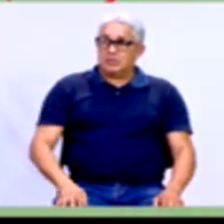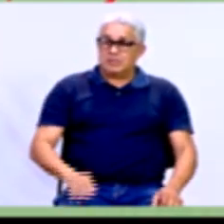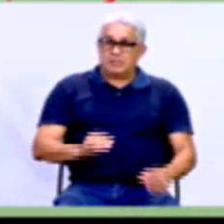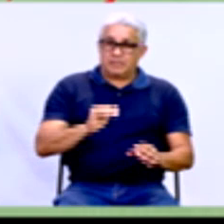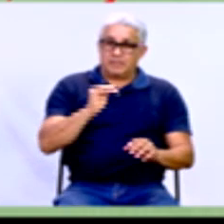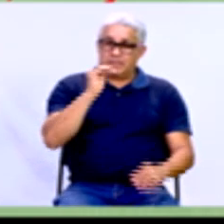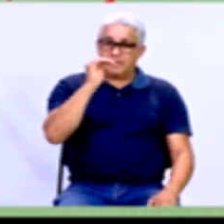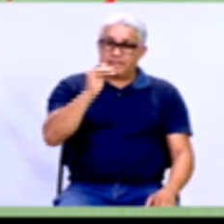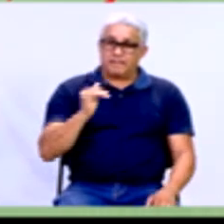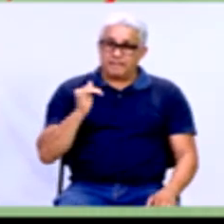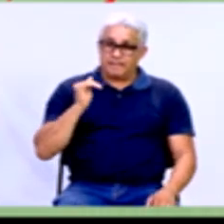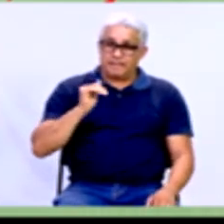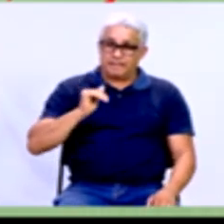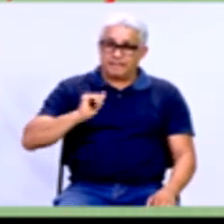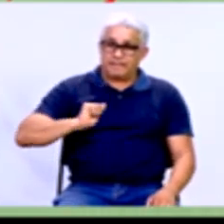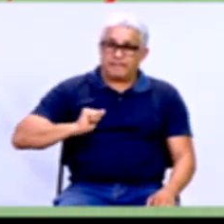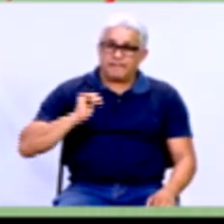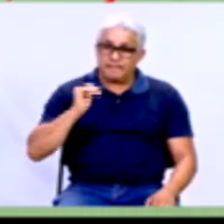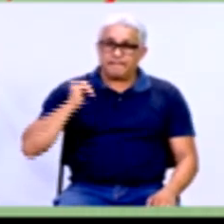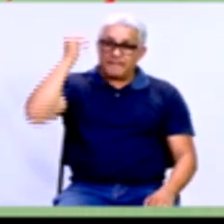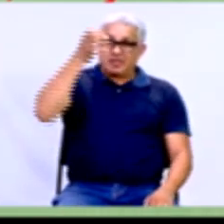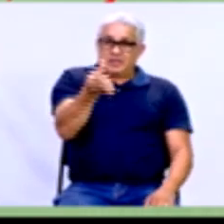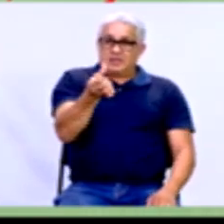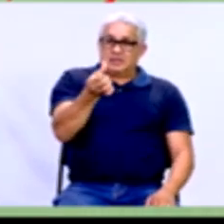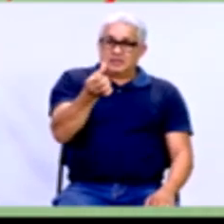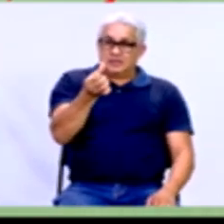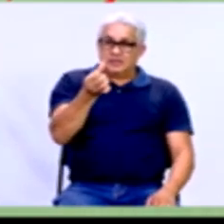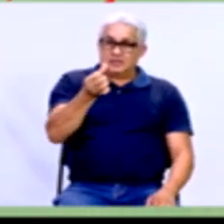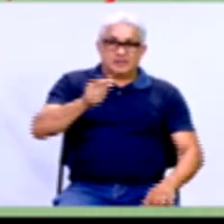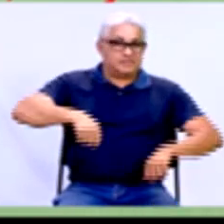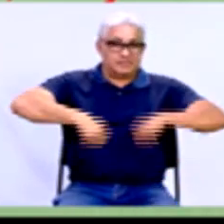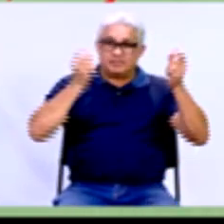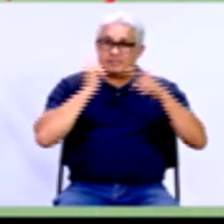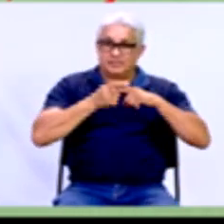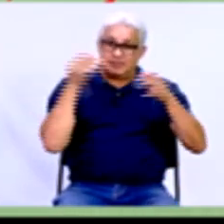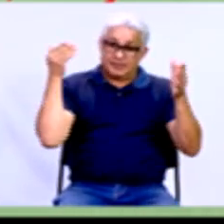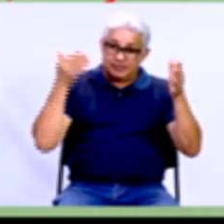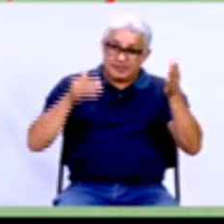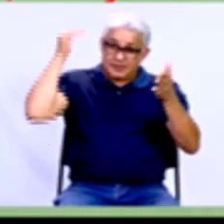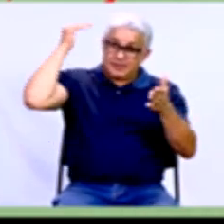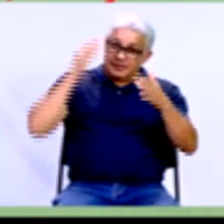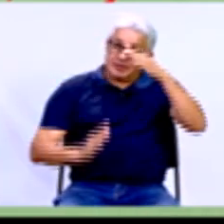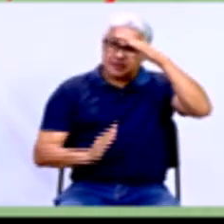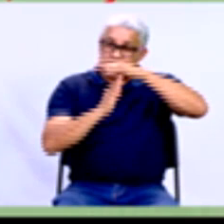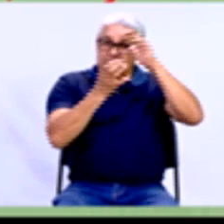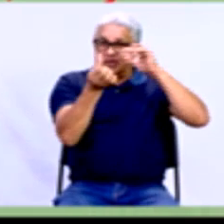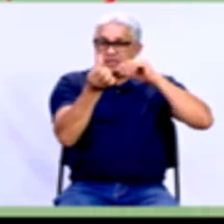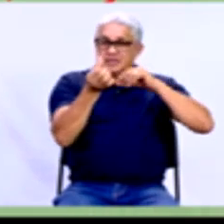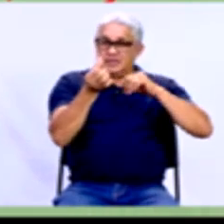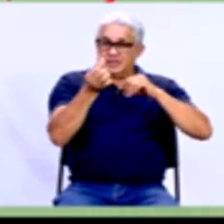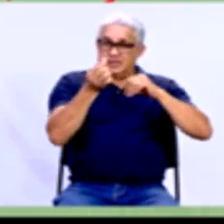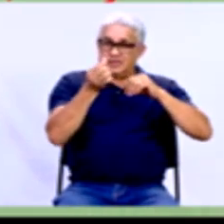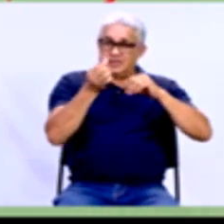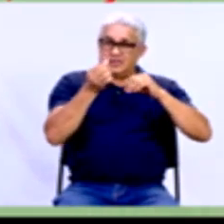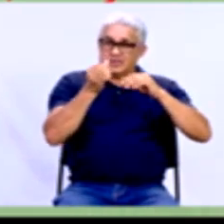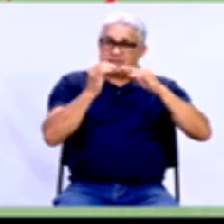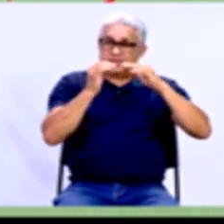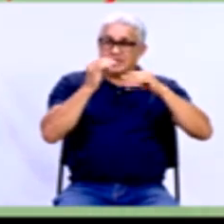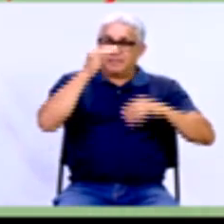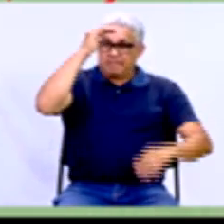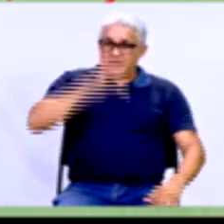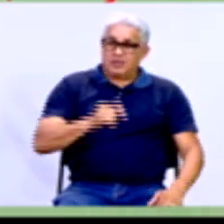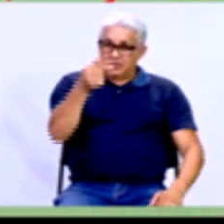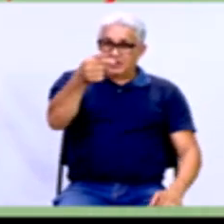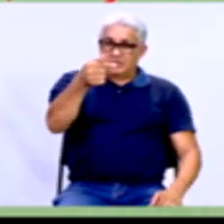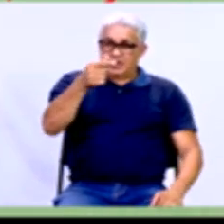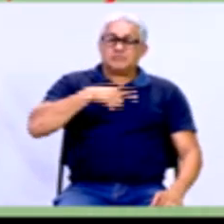meu dado não tem nada mais, só até o 6, né? Um número menor que 7, aí é um evento certo, porque todos